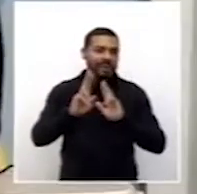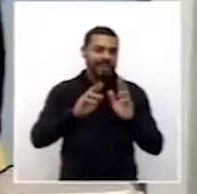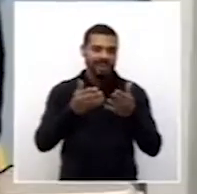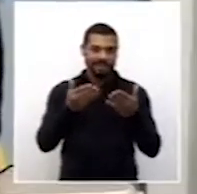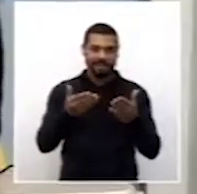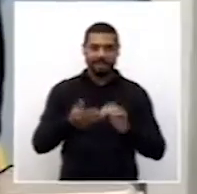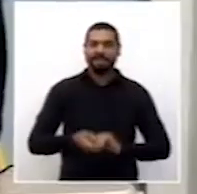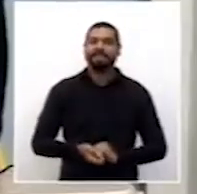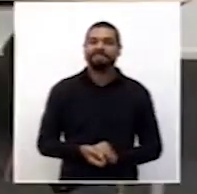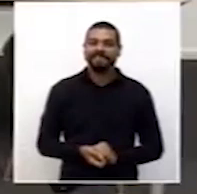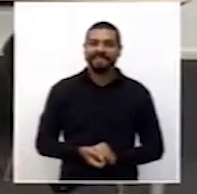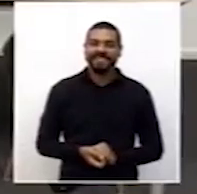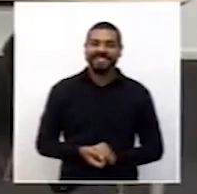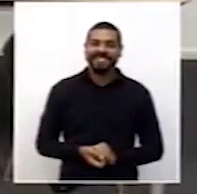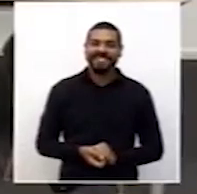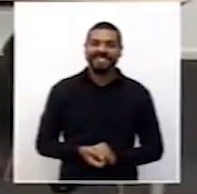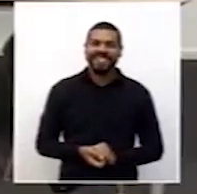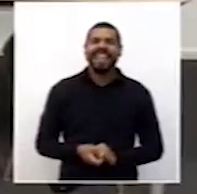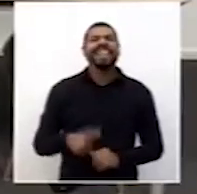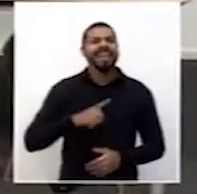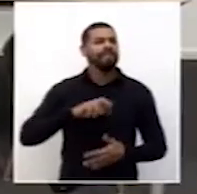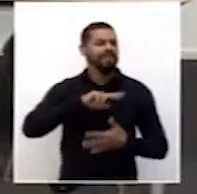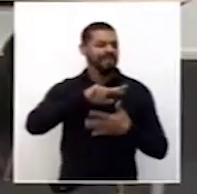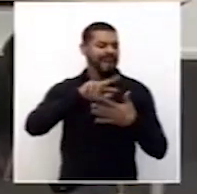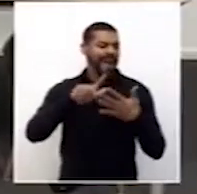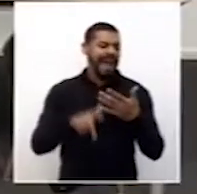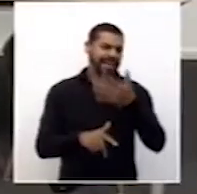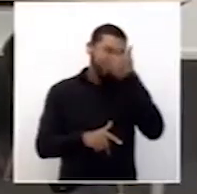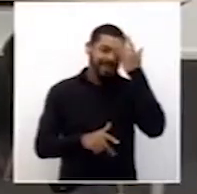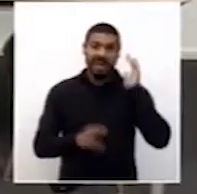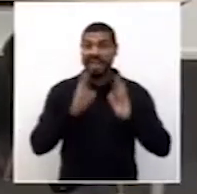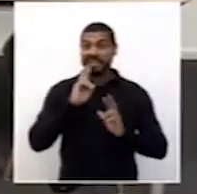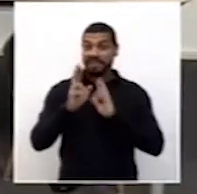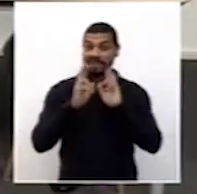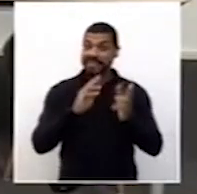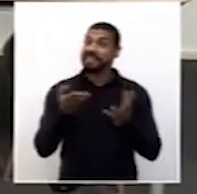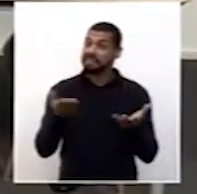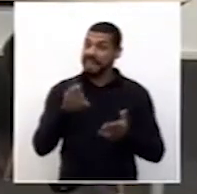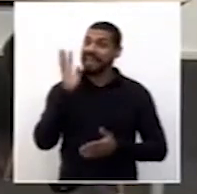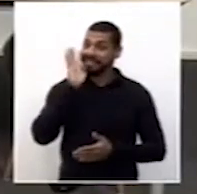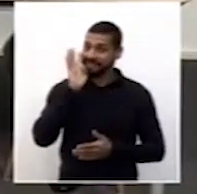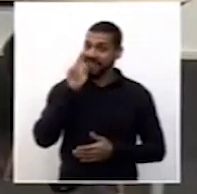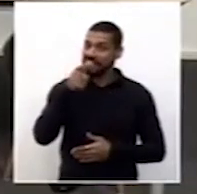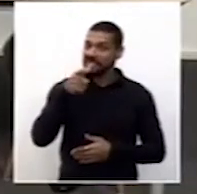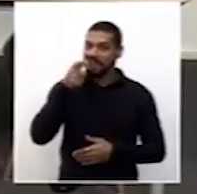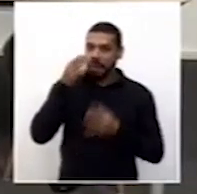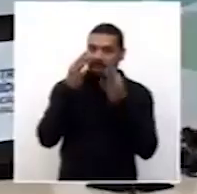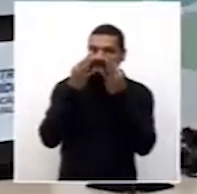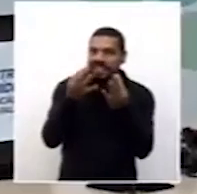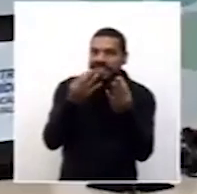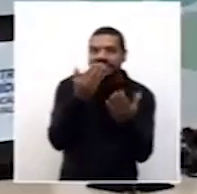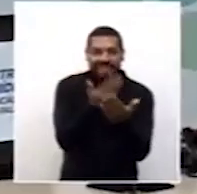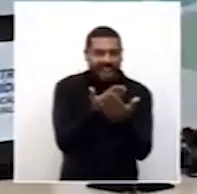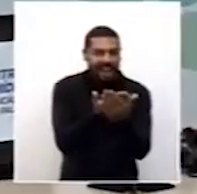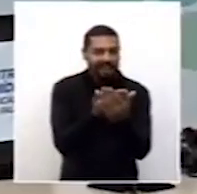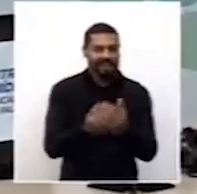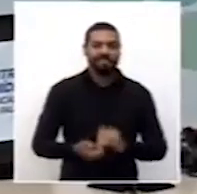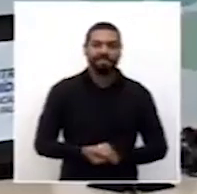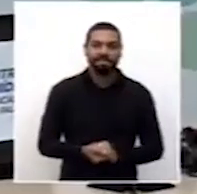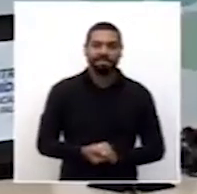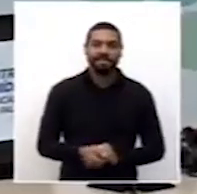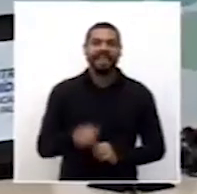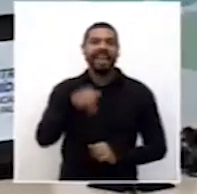de vocês. Bastante gente respondendo, isso é legal. Significa que vocês estão prestando atenção na aula.